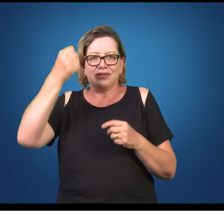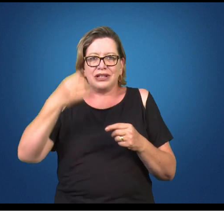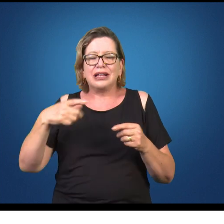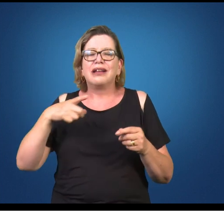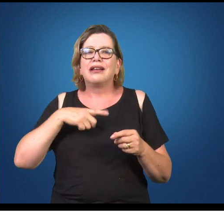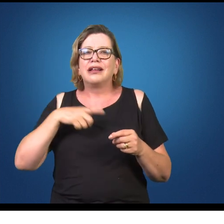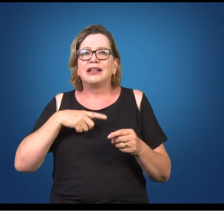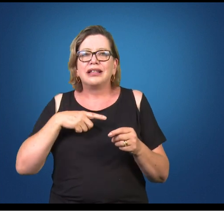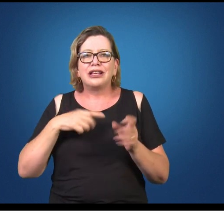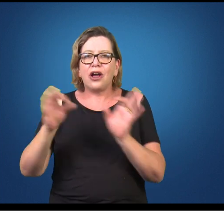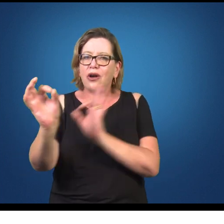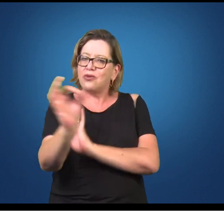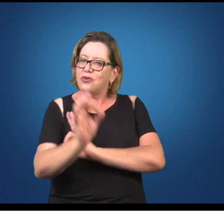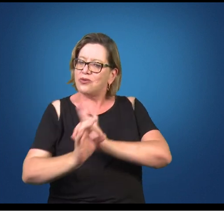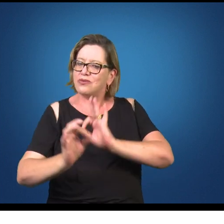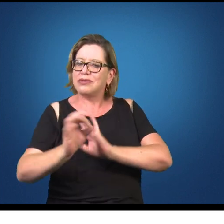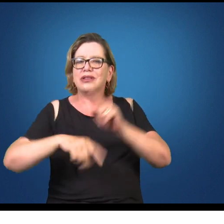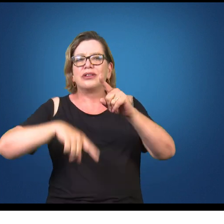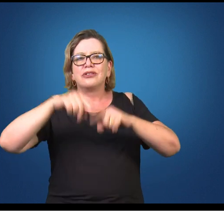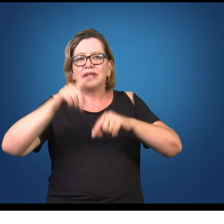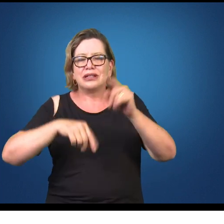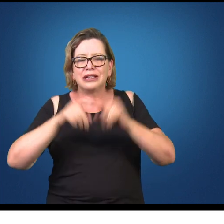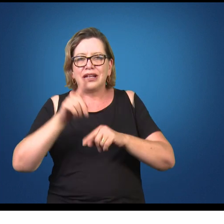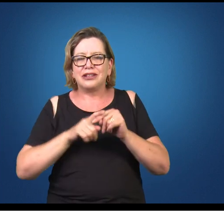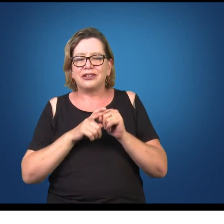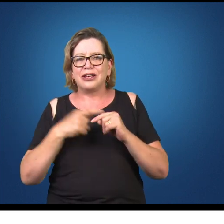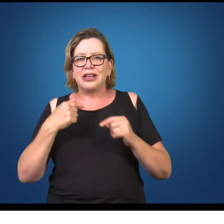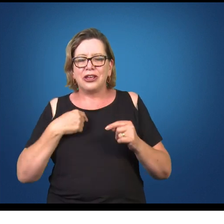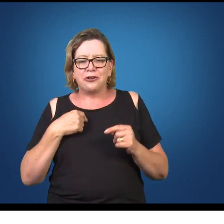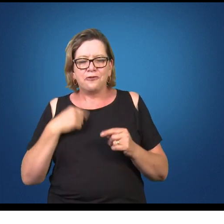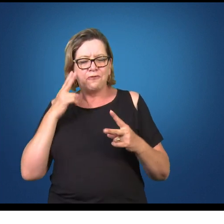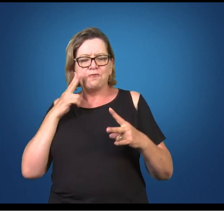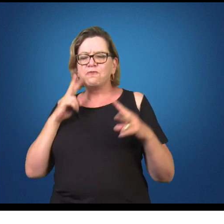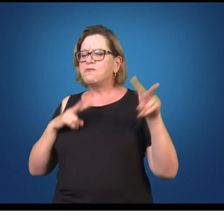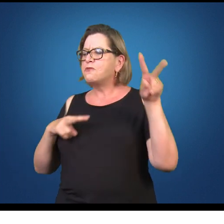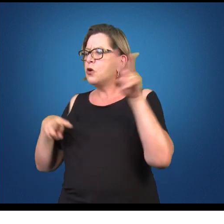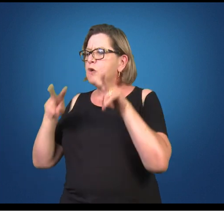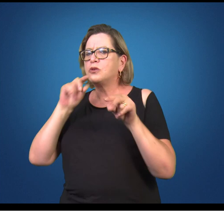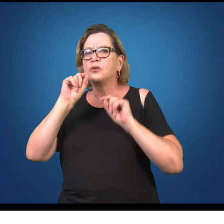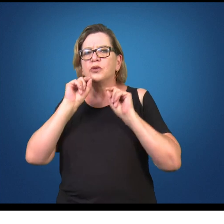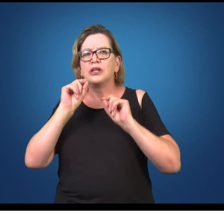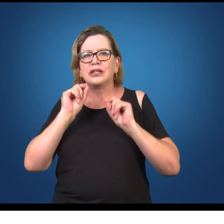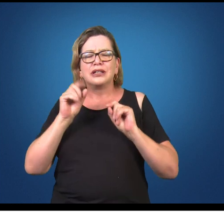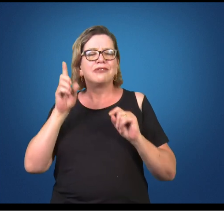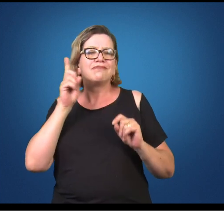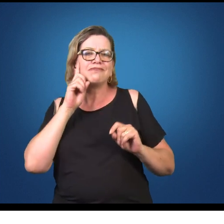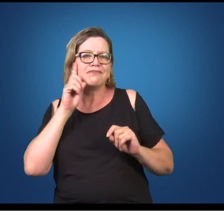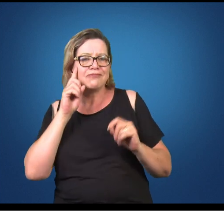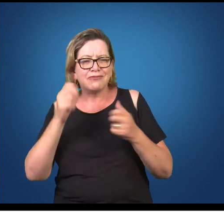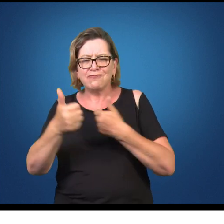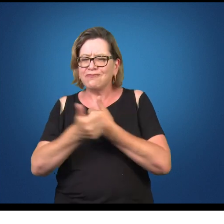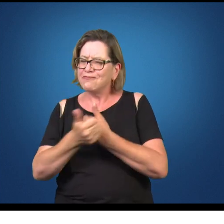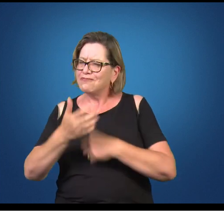própria questão de organização dos materiais. Então eu olho para o que está à minha volta, para o que está no cotidiano,